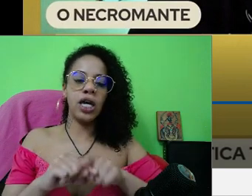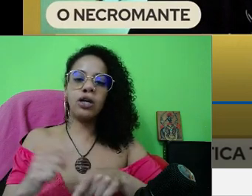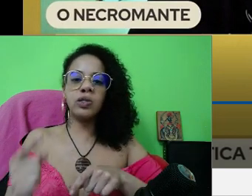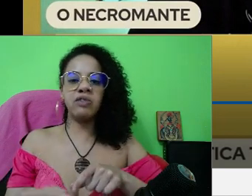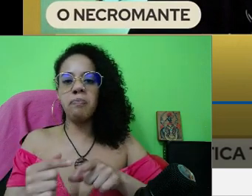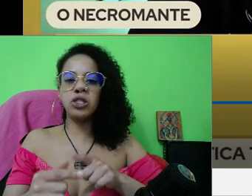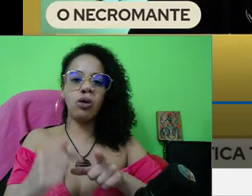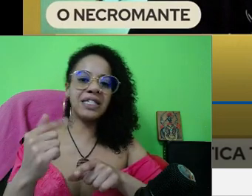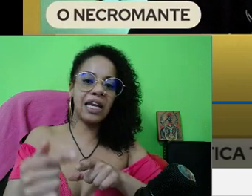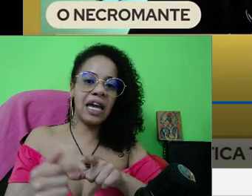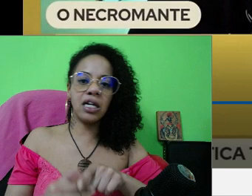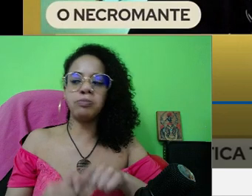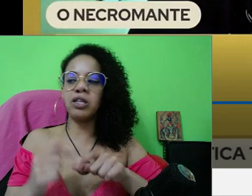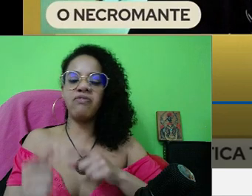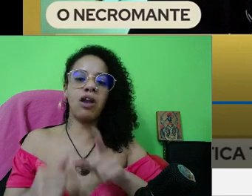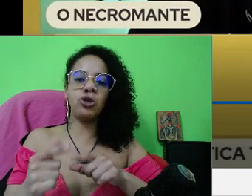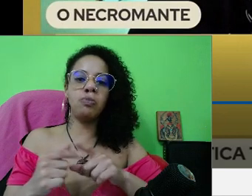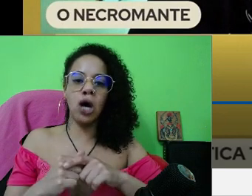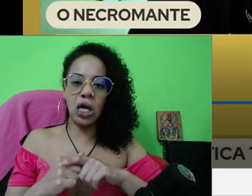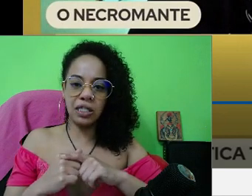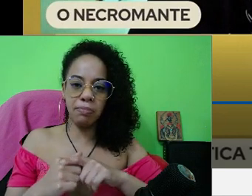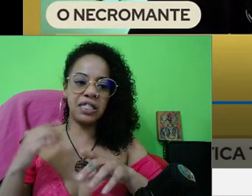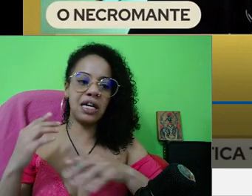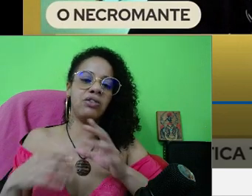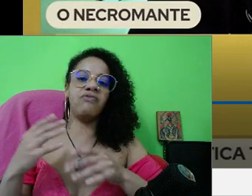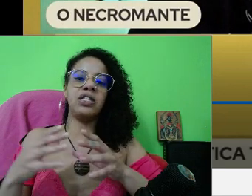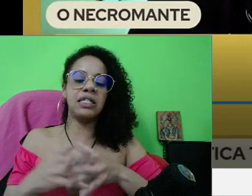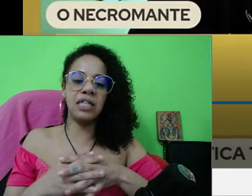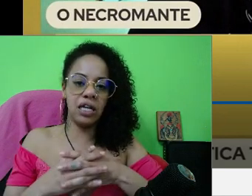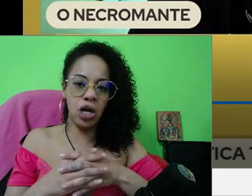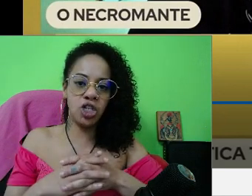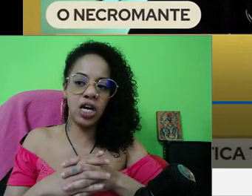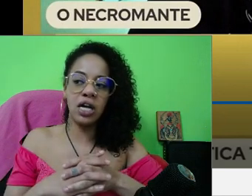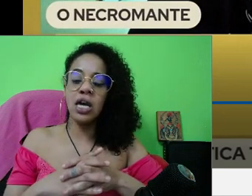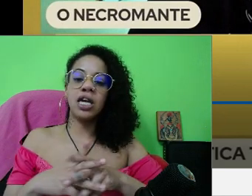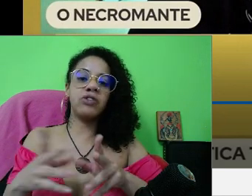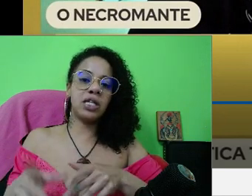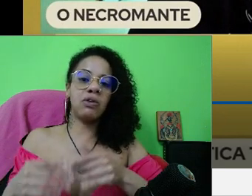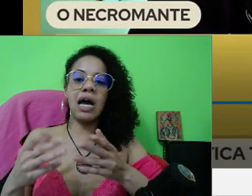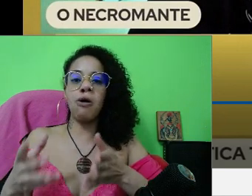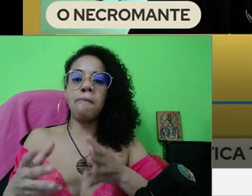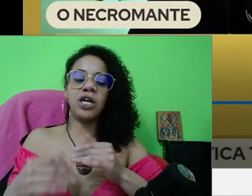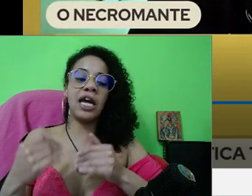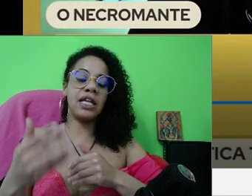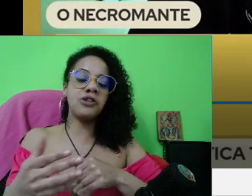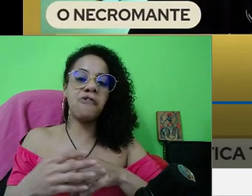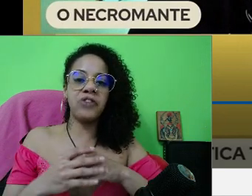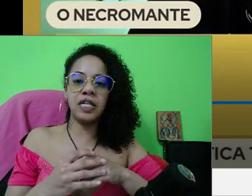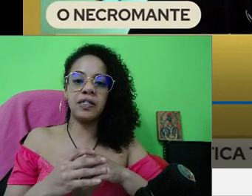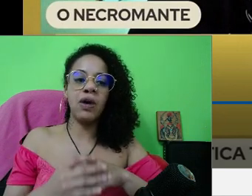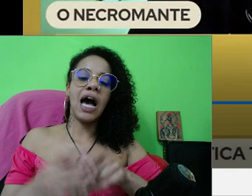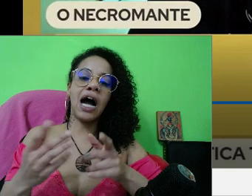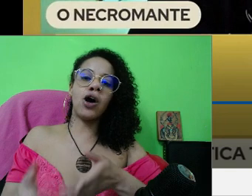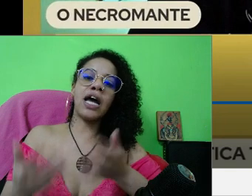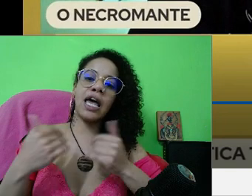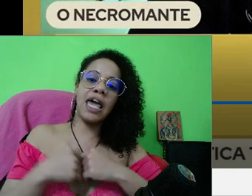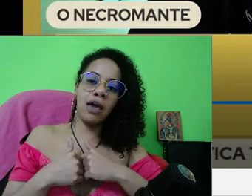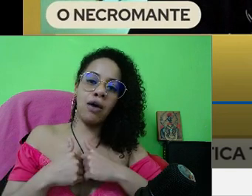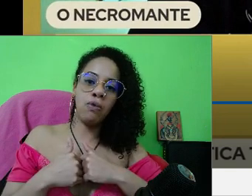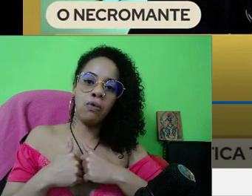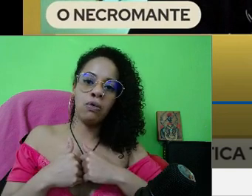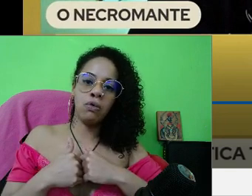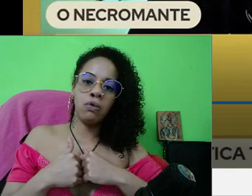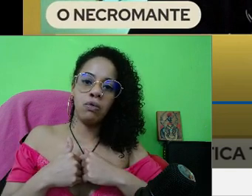tanto inclusive pessoas leigas podem falar um monte de bosta baseada em evidência nedotica que vocês vão lá compreendem e conversa agora